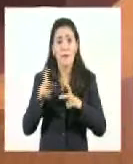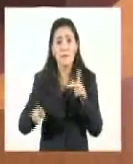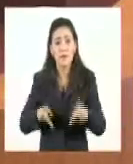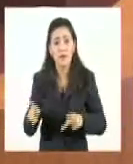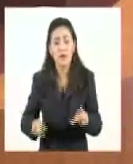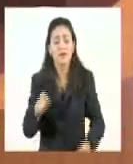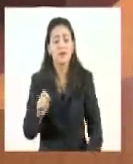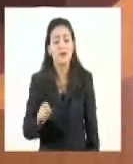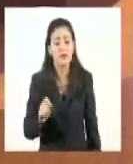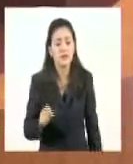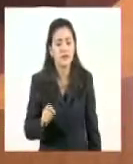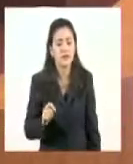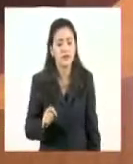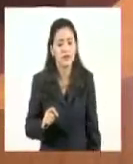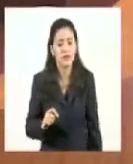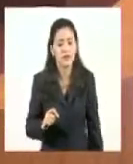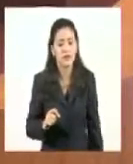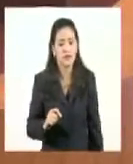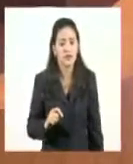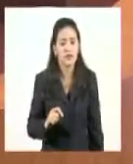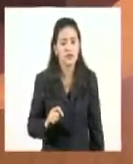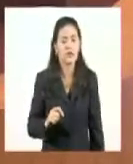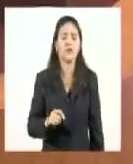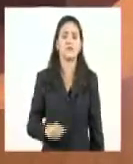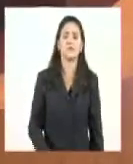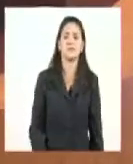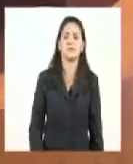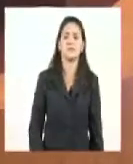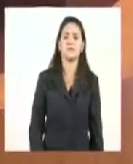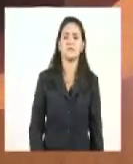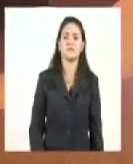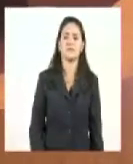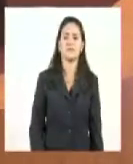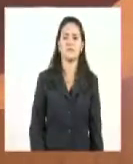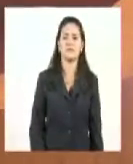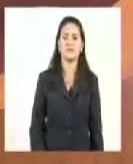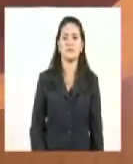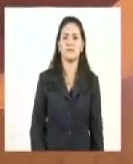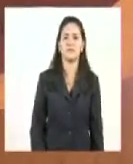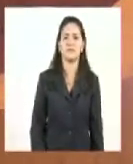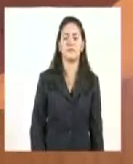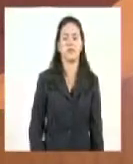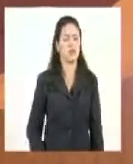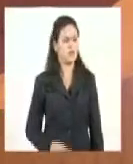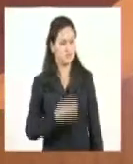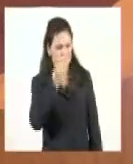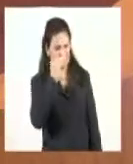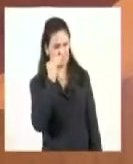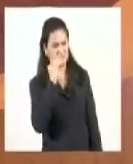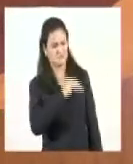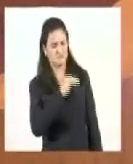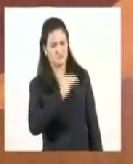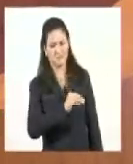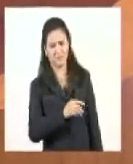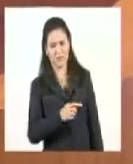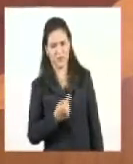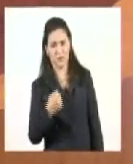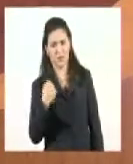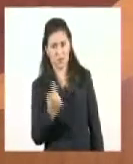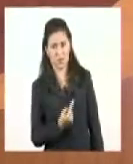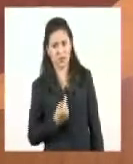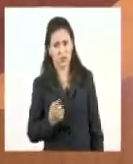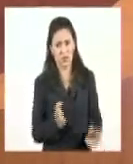falaram que não seria nada. Essas vozes